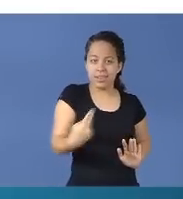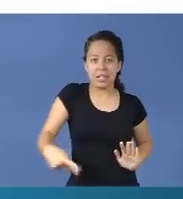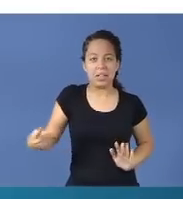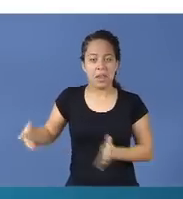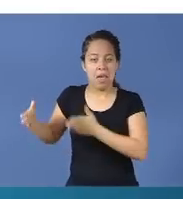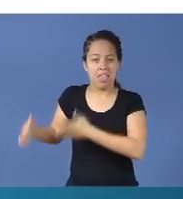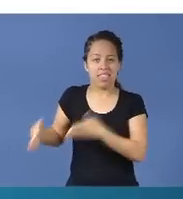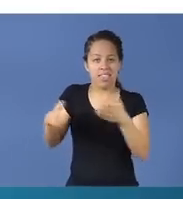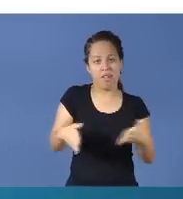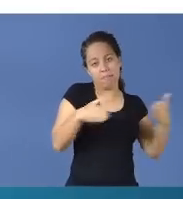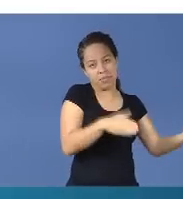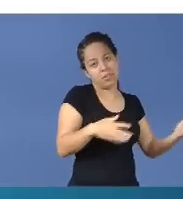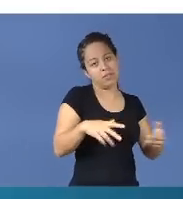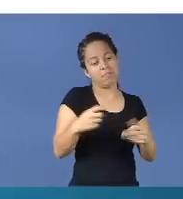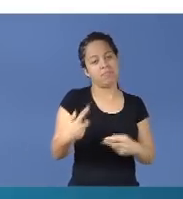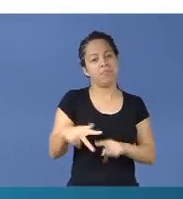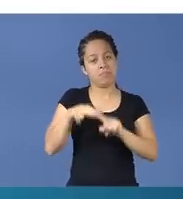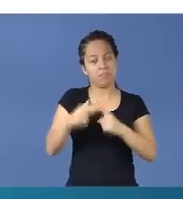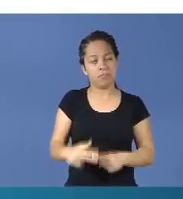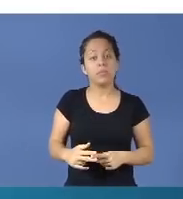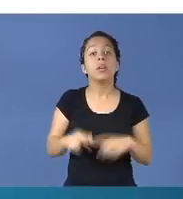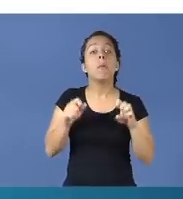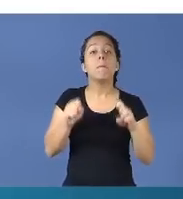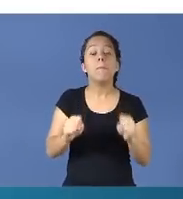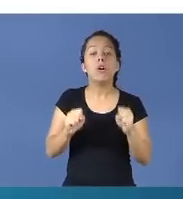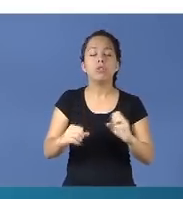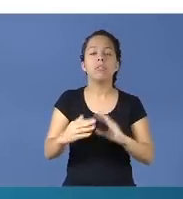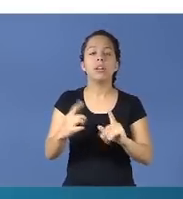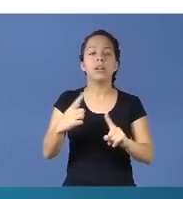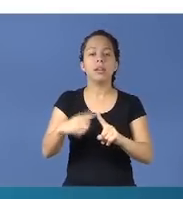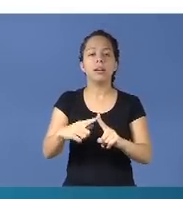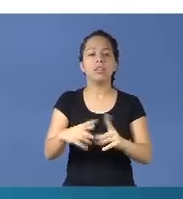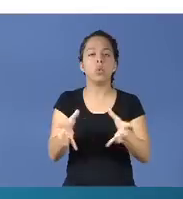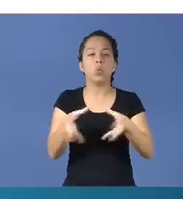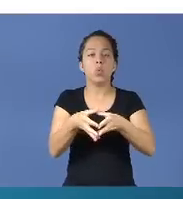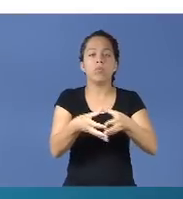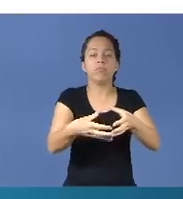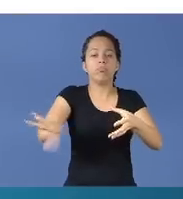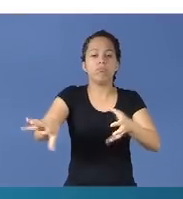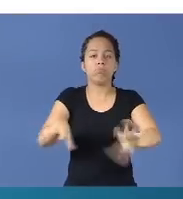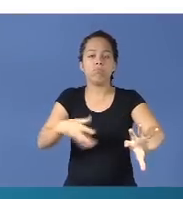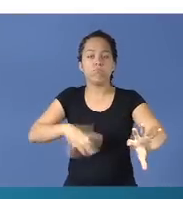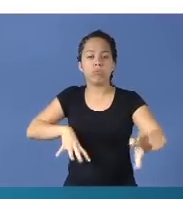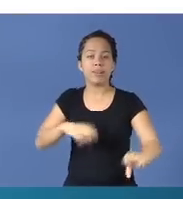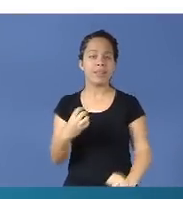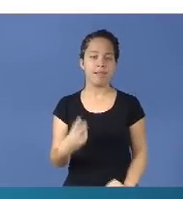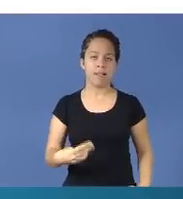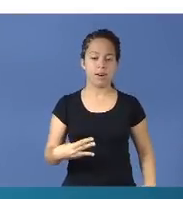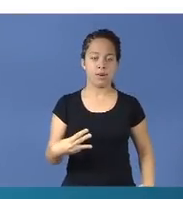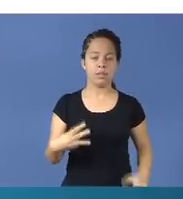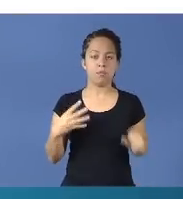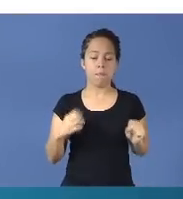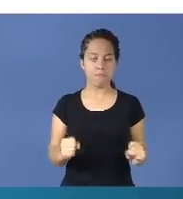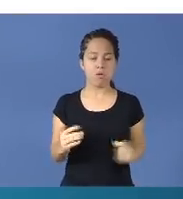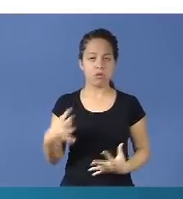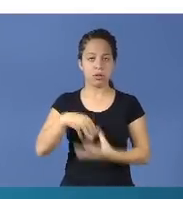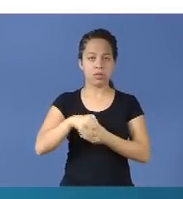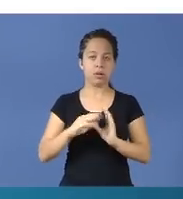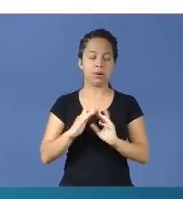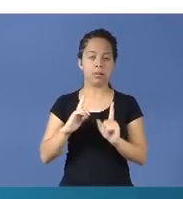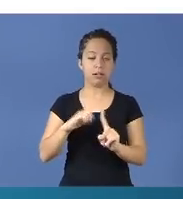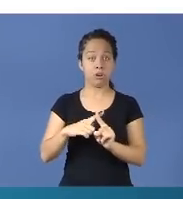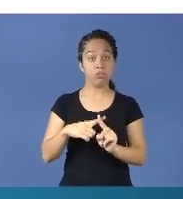facilitar, dividir a igreja em três grupos, por causa do nosso tempo. Os irmãos, então, podem dividir em três grupos. Muito e os bom. Grupos vão